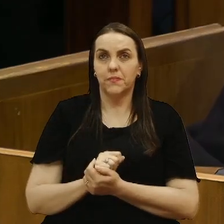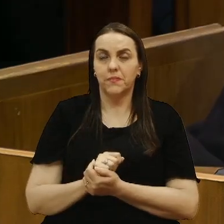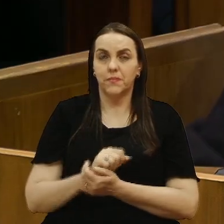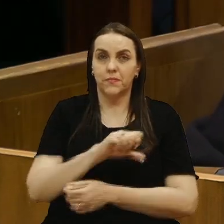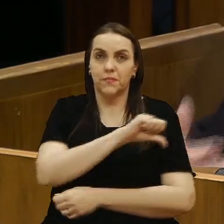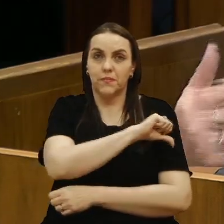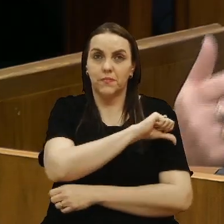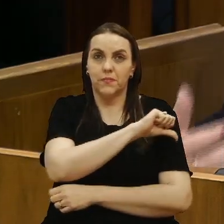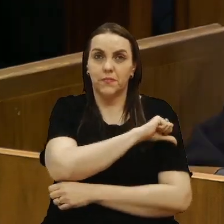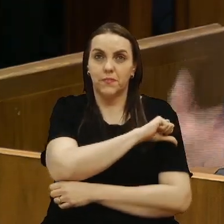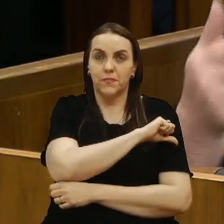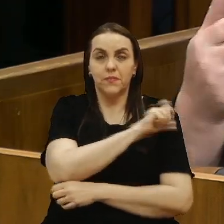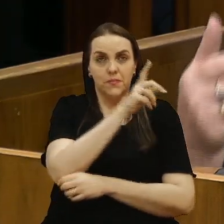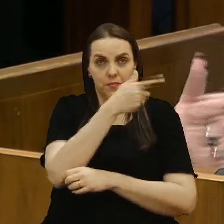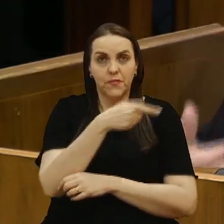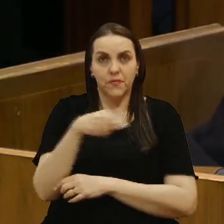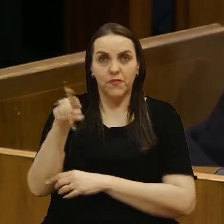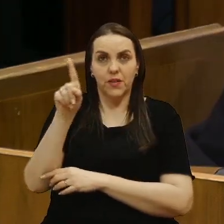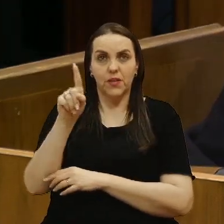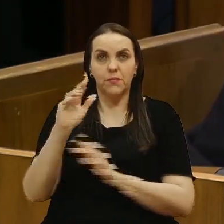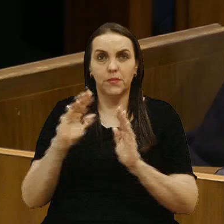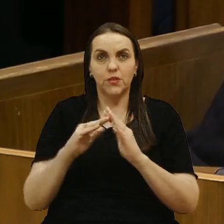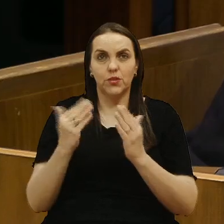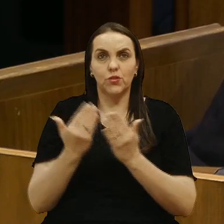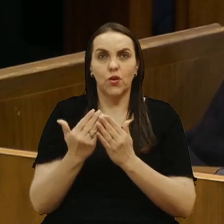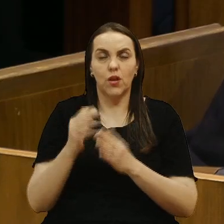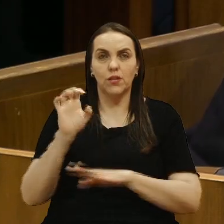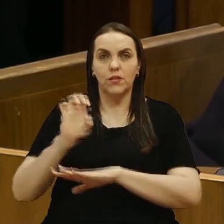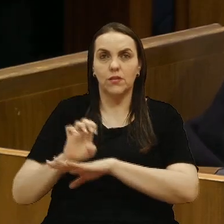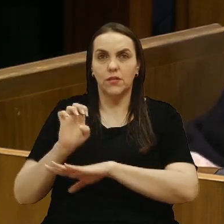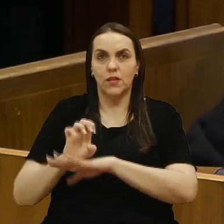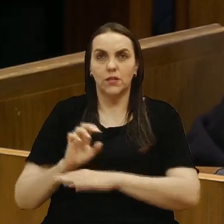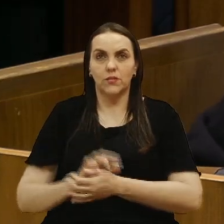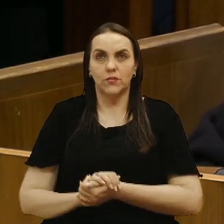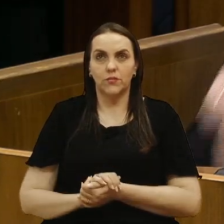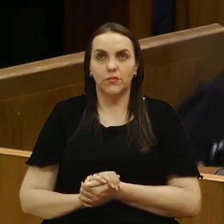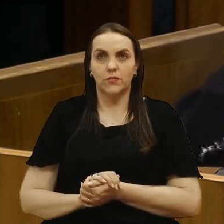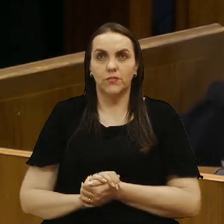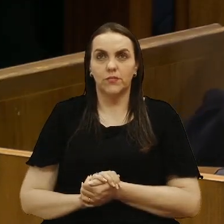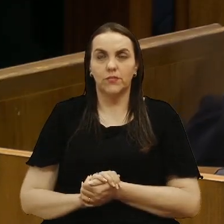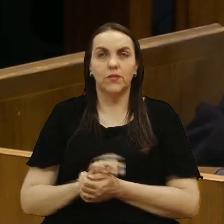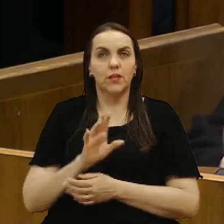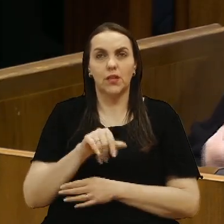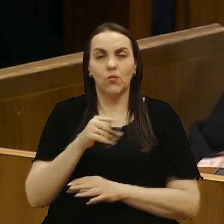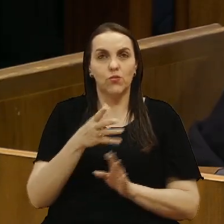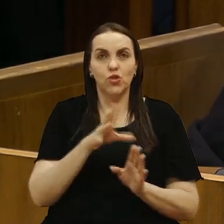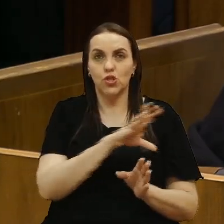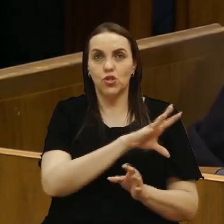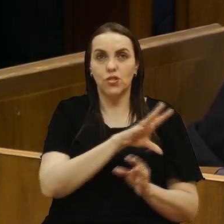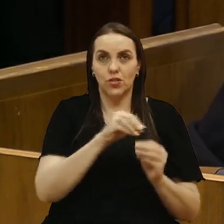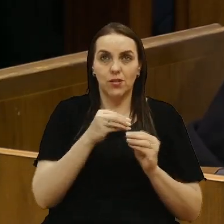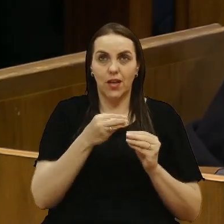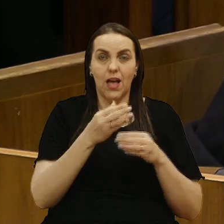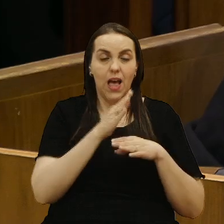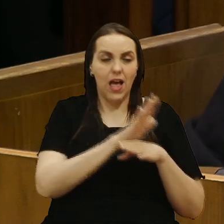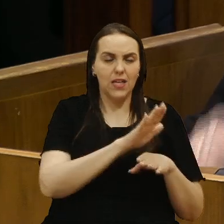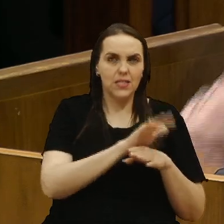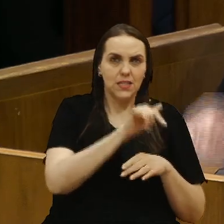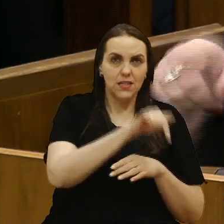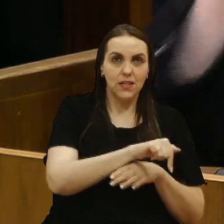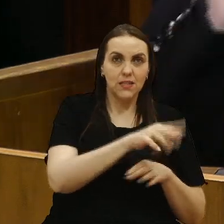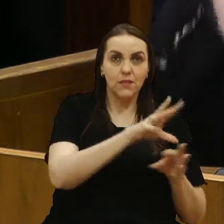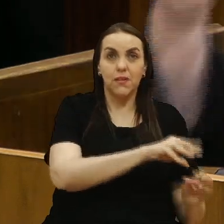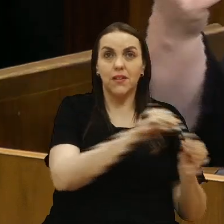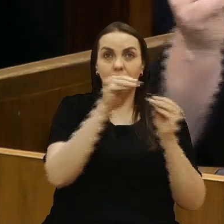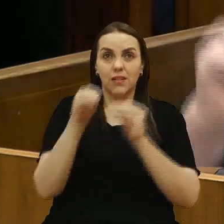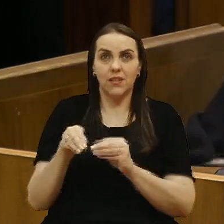9º anos para que vão para as escolas do Estado. Estão desvestindo um santo